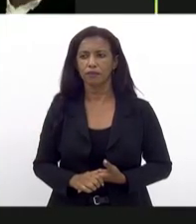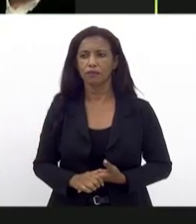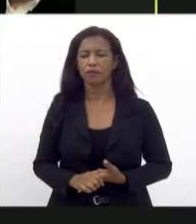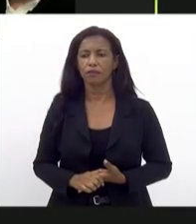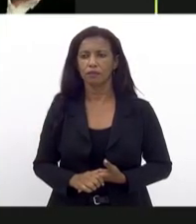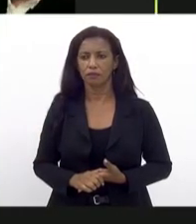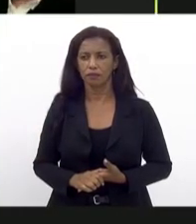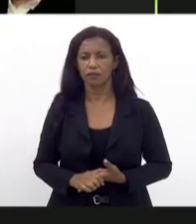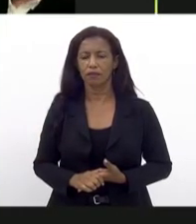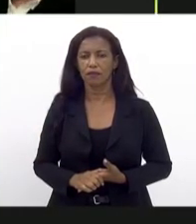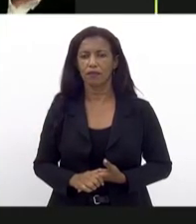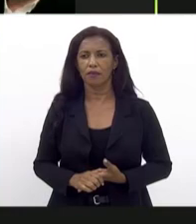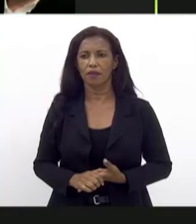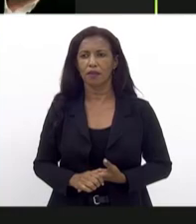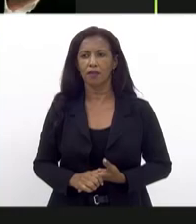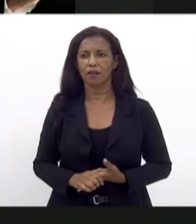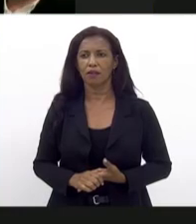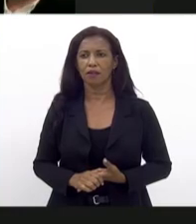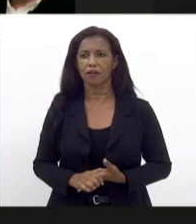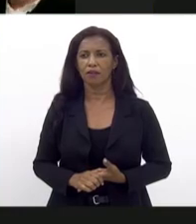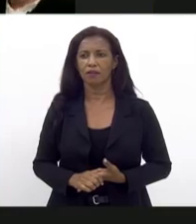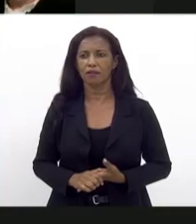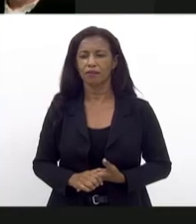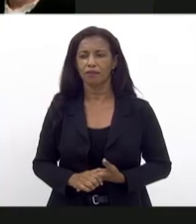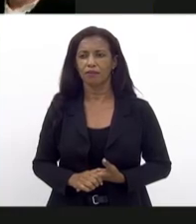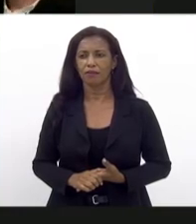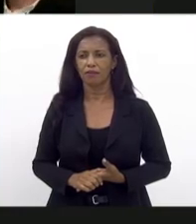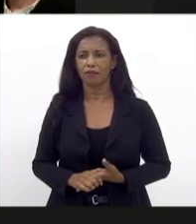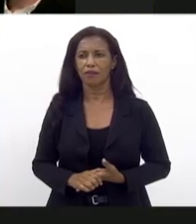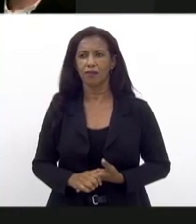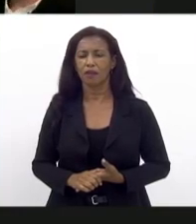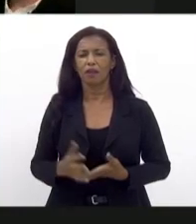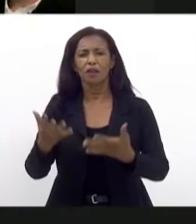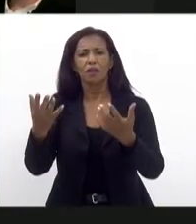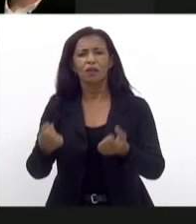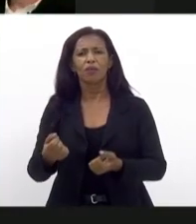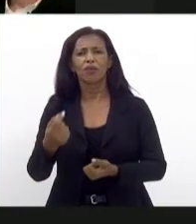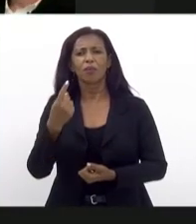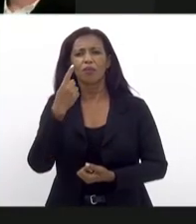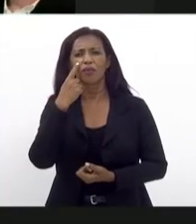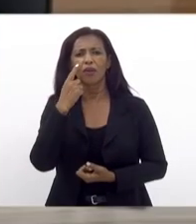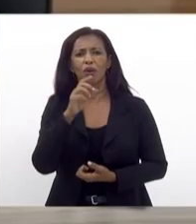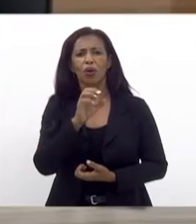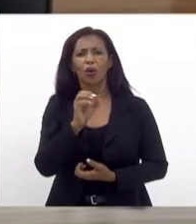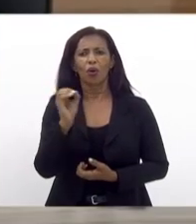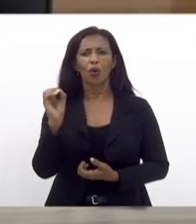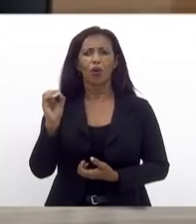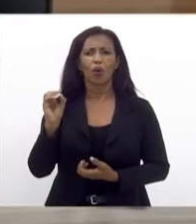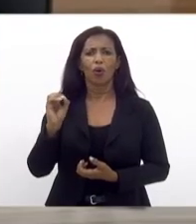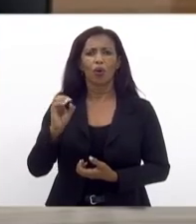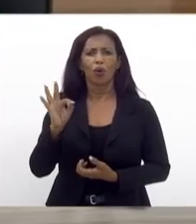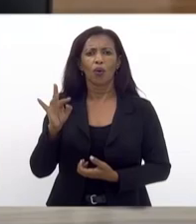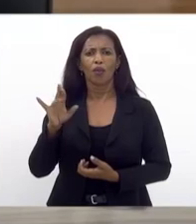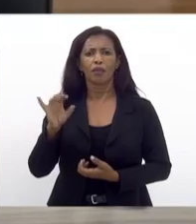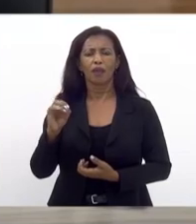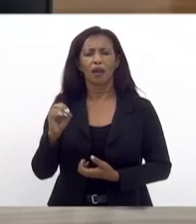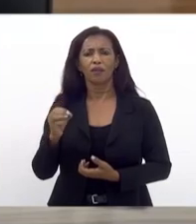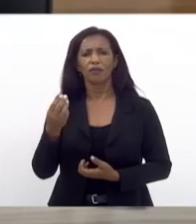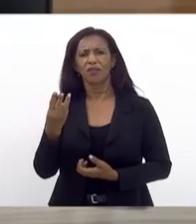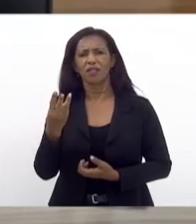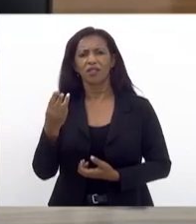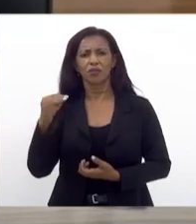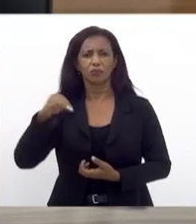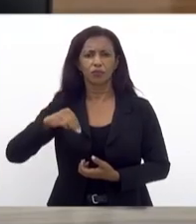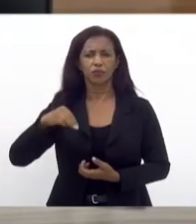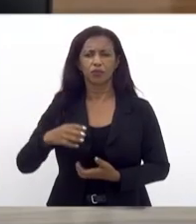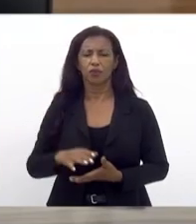do bem e do mal, não será a mesma parte de Vossa Excelência. Vamos ouvir o Otávio Leite. Otávio, a gente abriu para todo mundo 3-5 minutos,